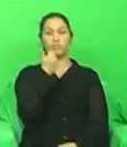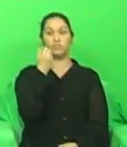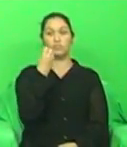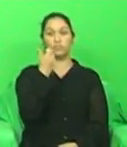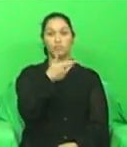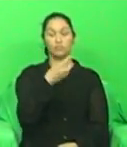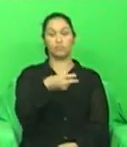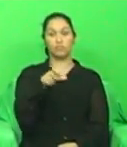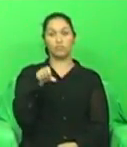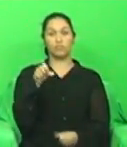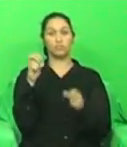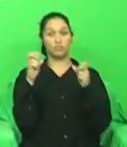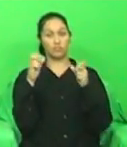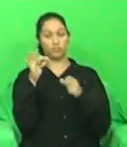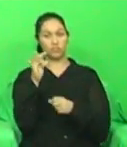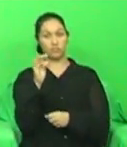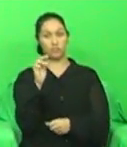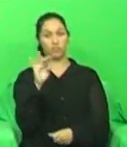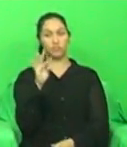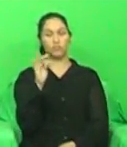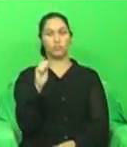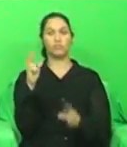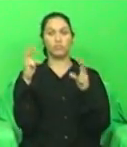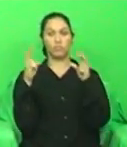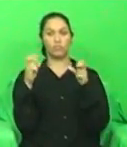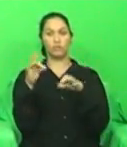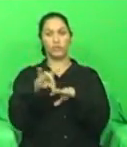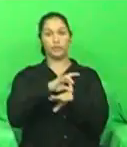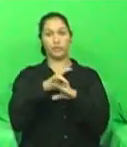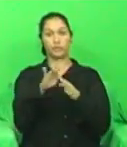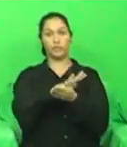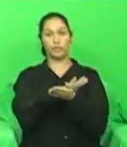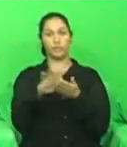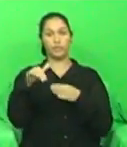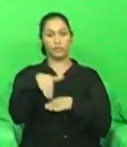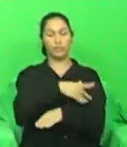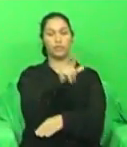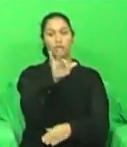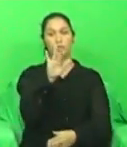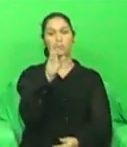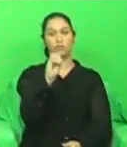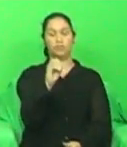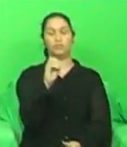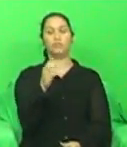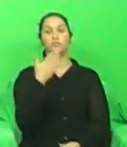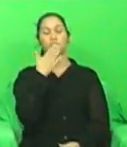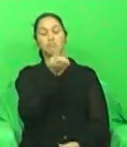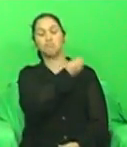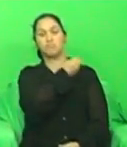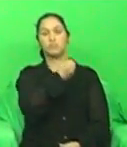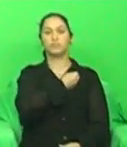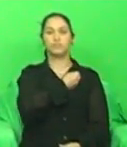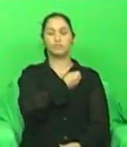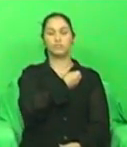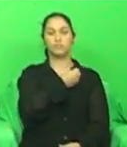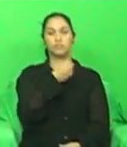pavimentação asfáltica atravessa lírio da paz bairro são joão a indicação número